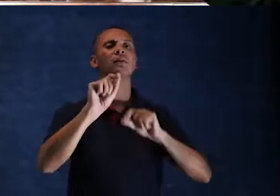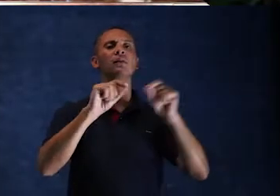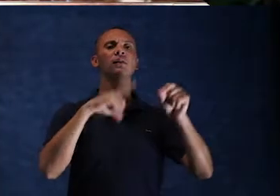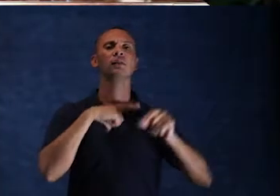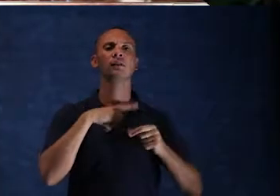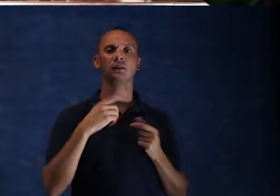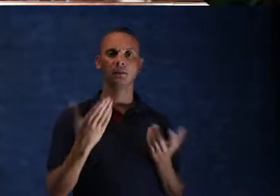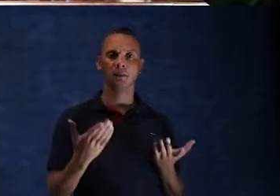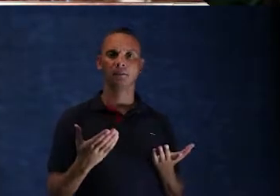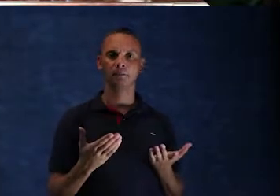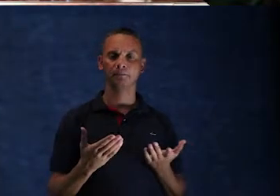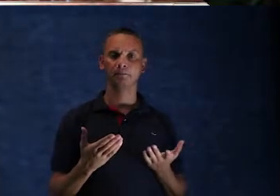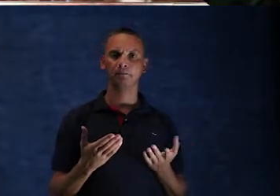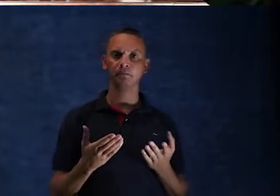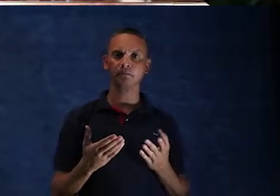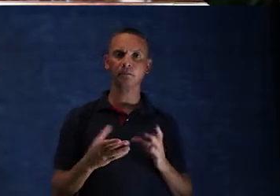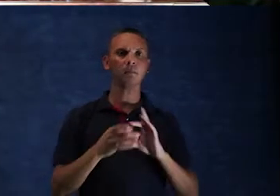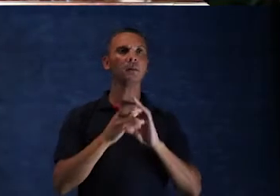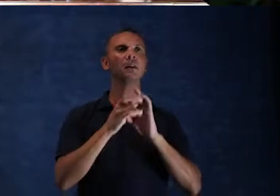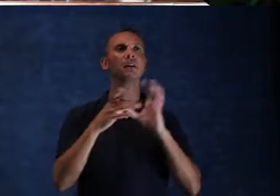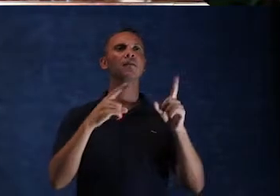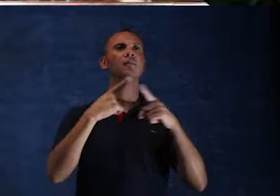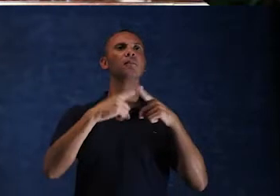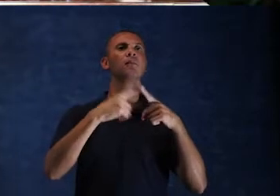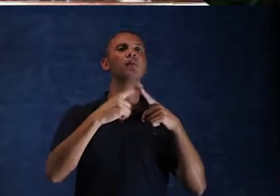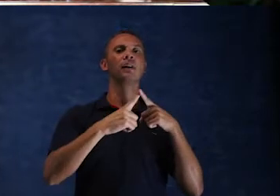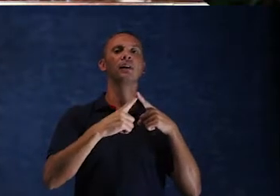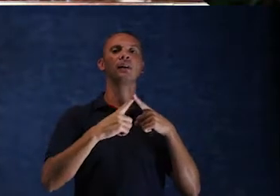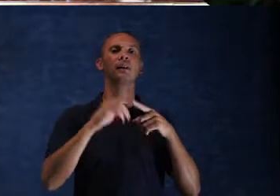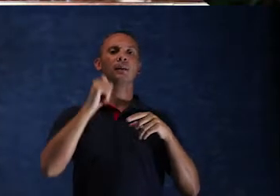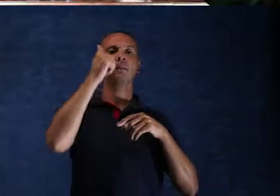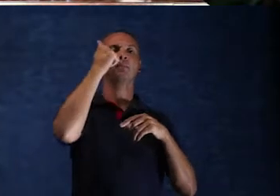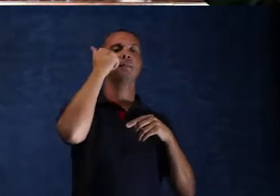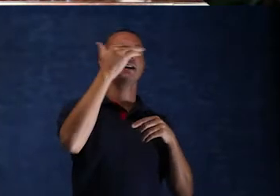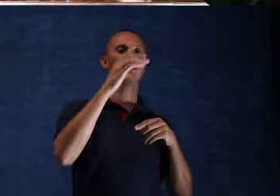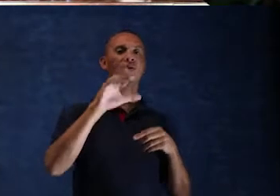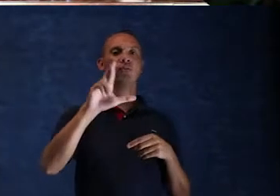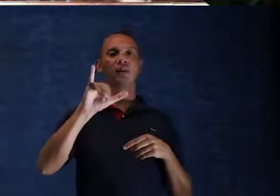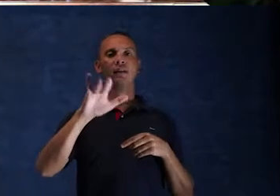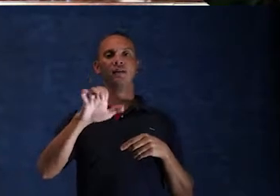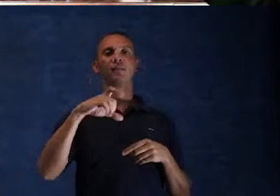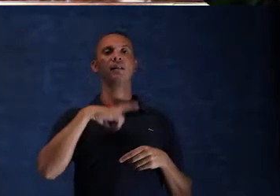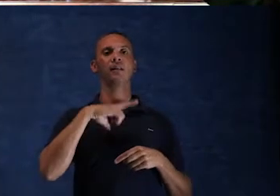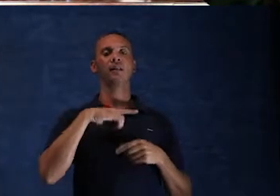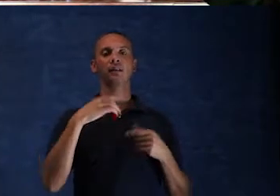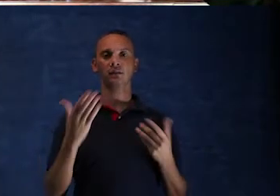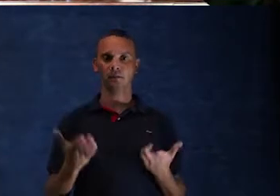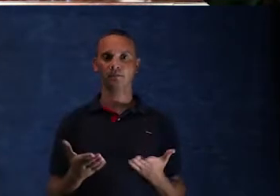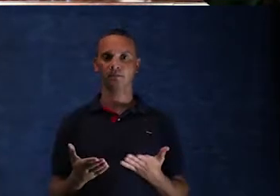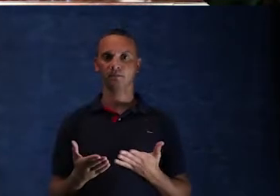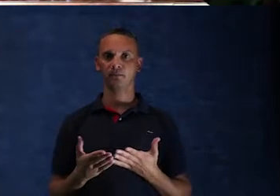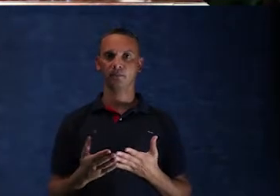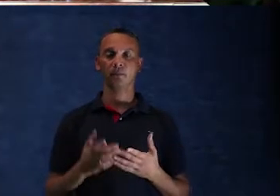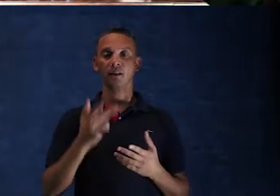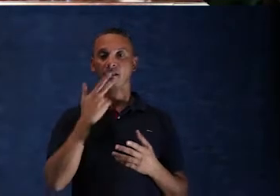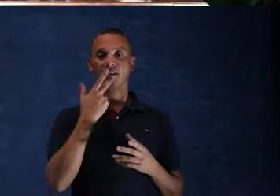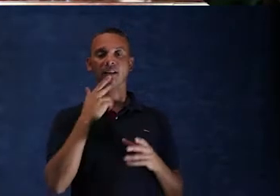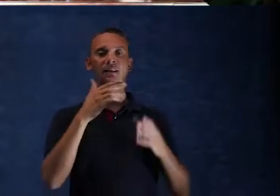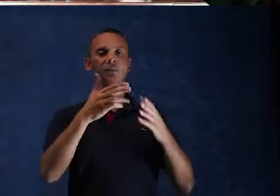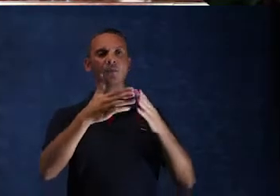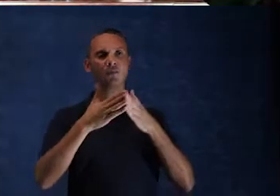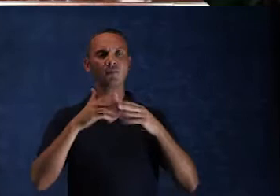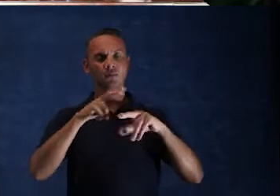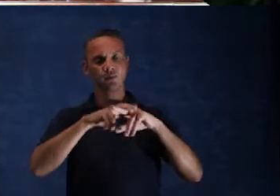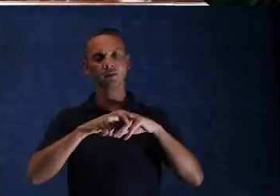crime, que permitiu esse crime, muito mais do que o crime realmente em si, né? Eu queria que você comentasse isso,